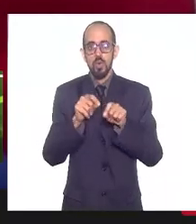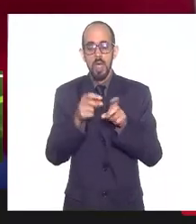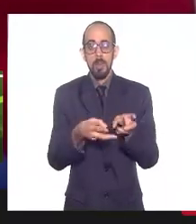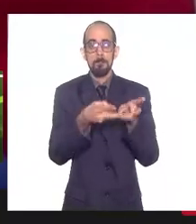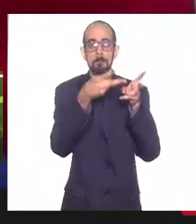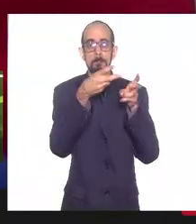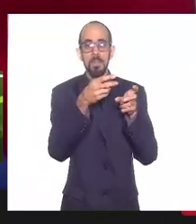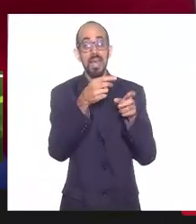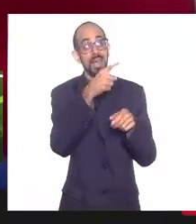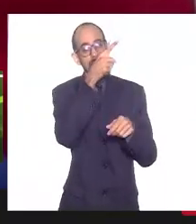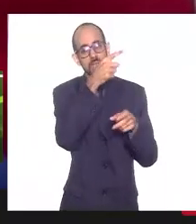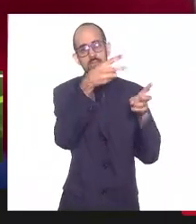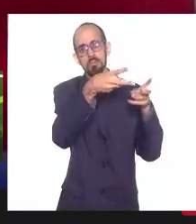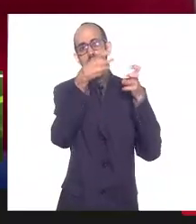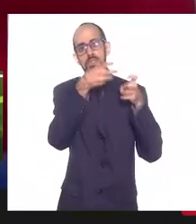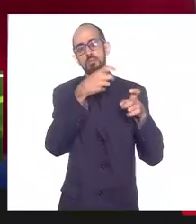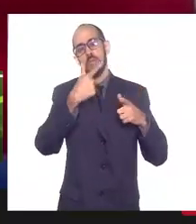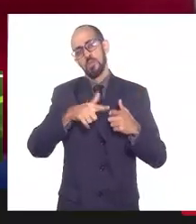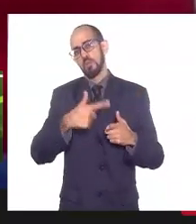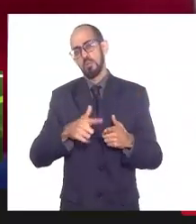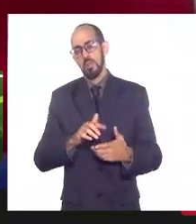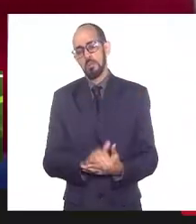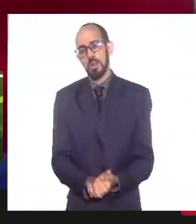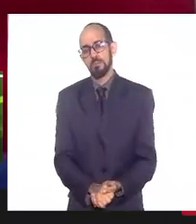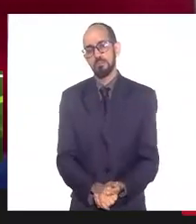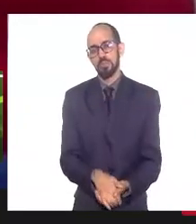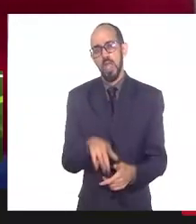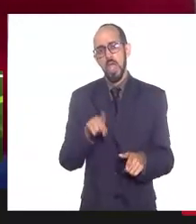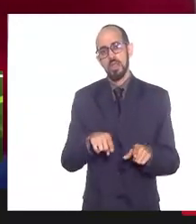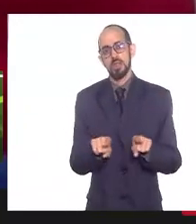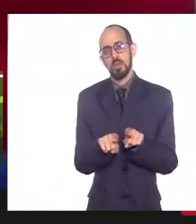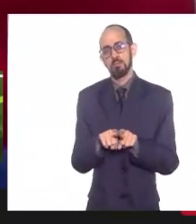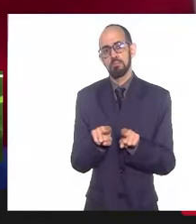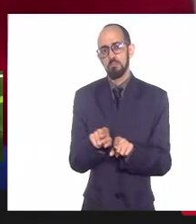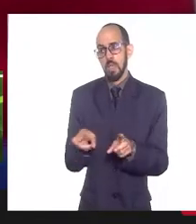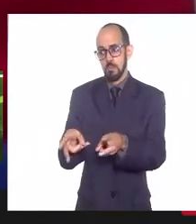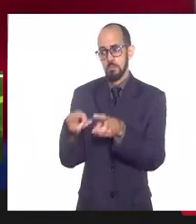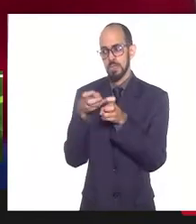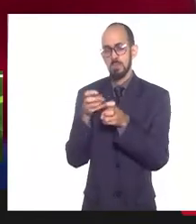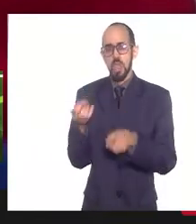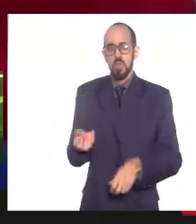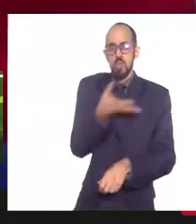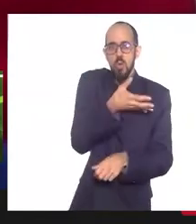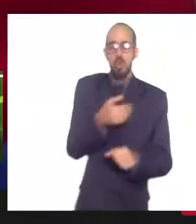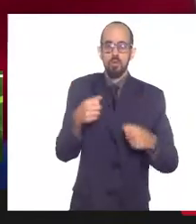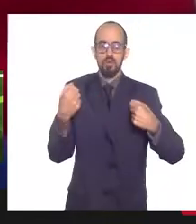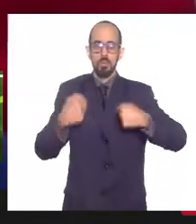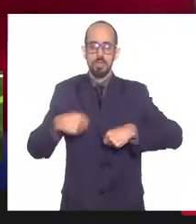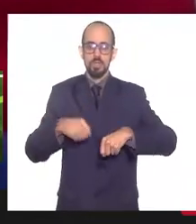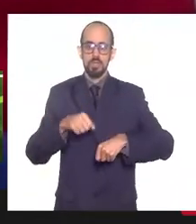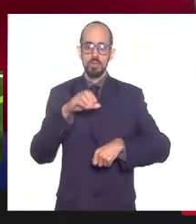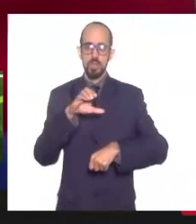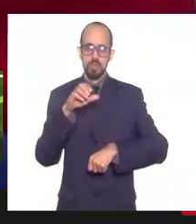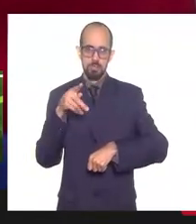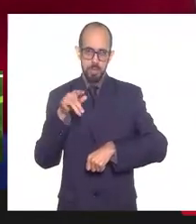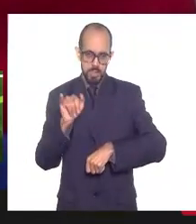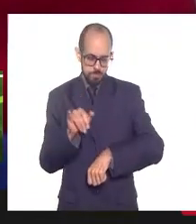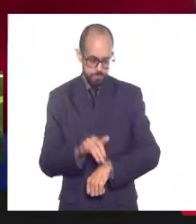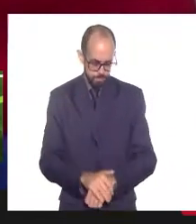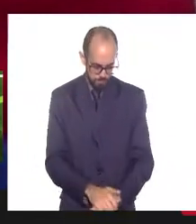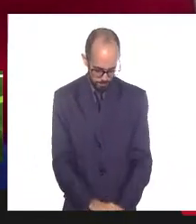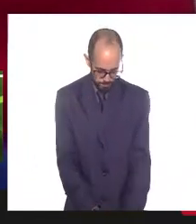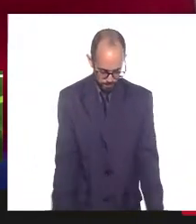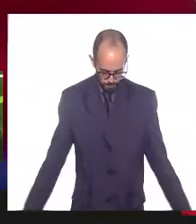problema. Então, acho que isso é também um novo olhar que deva ser dado por essa CPI. Nós tivemos aqui